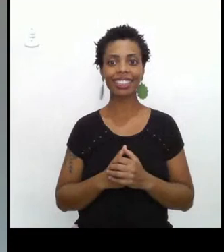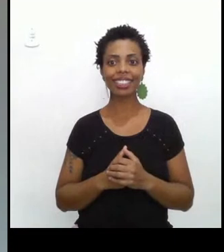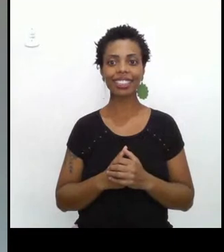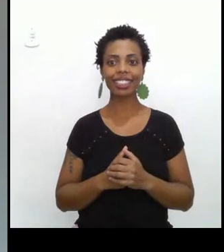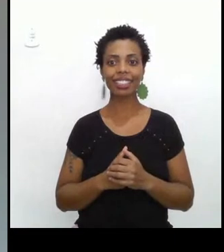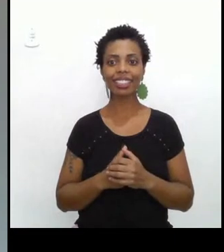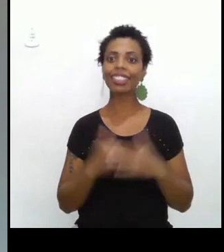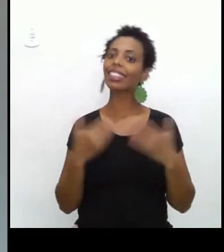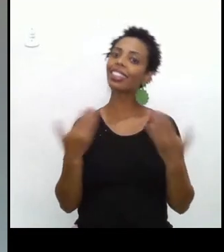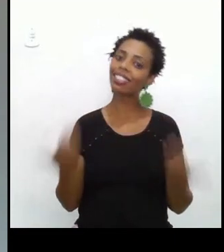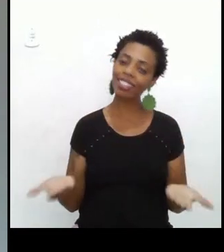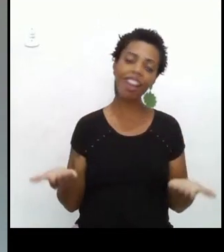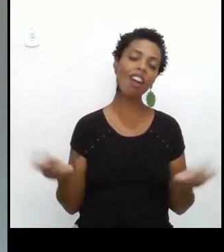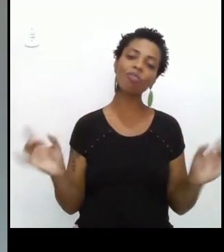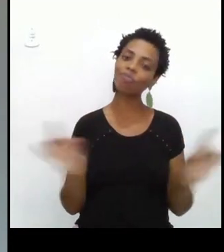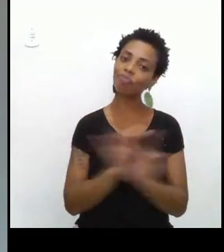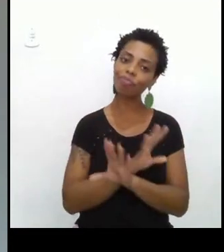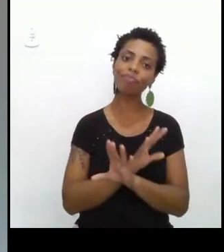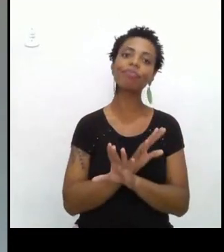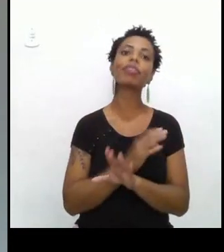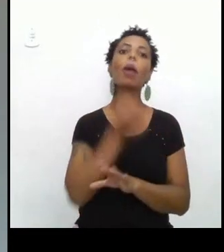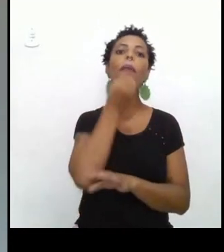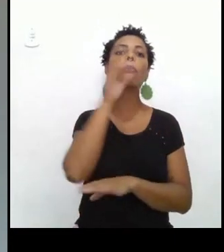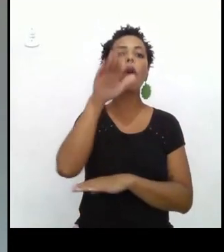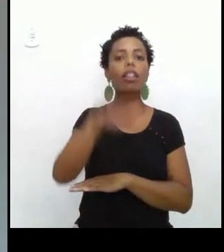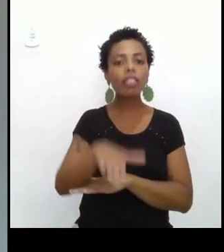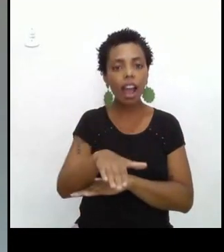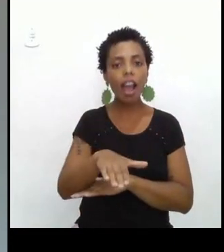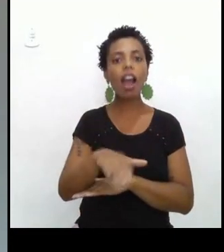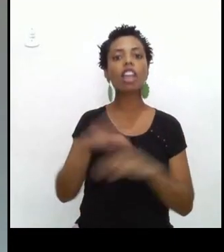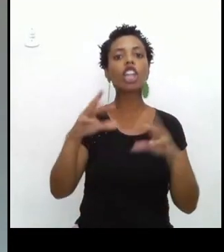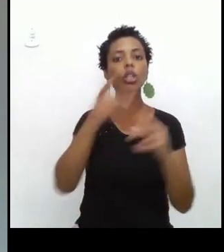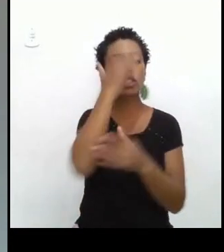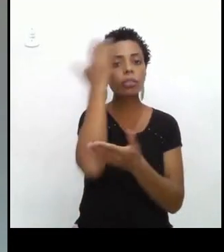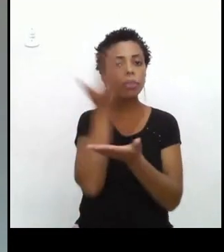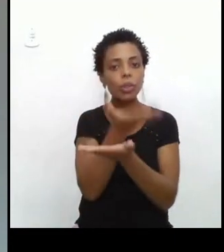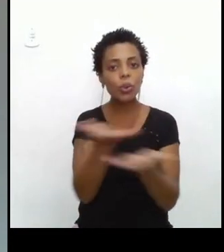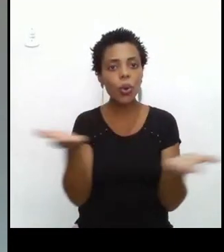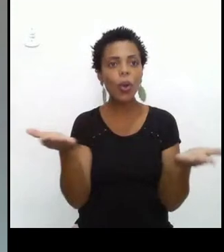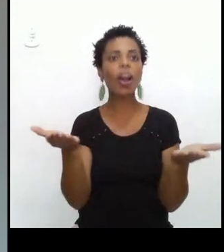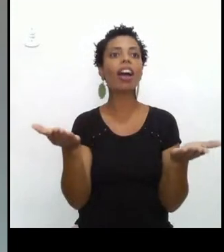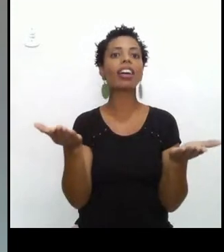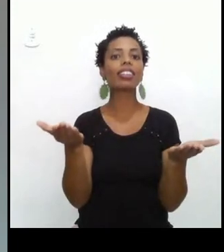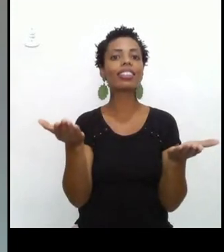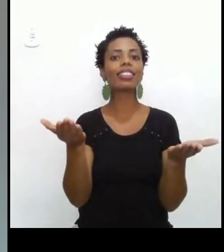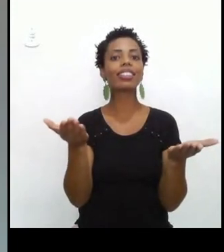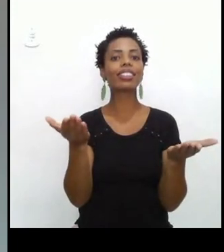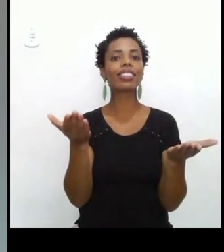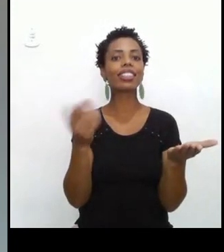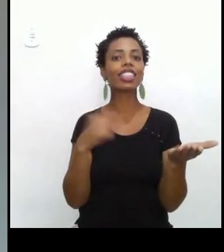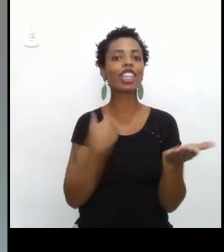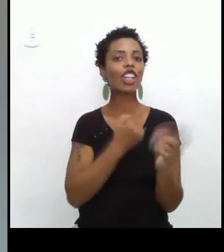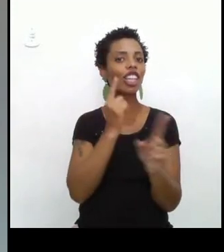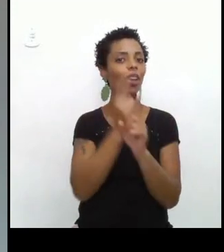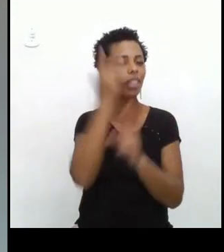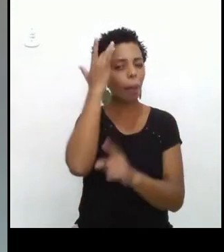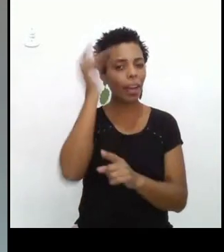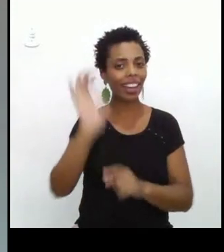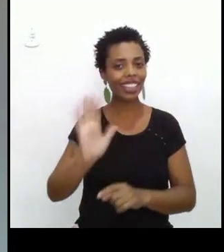então é isso gente uma boa tarde a todos e nos vemos amanhã